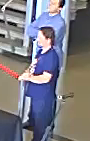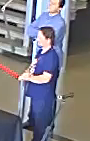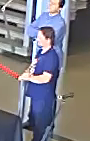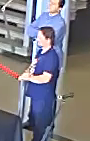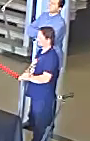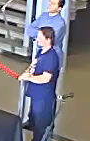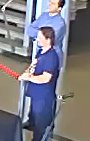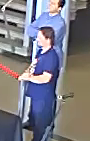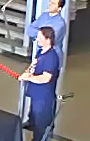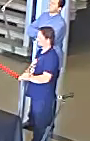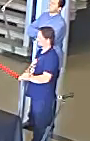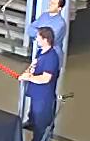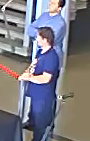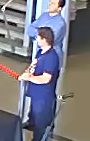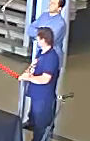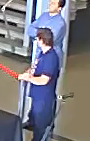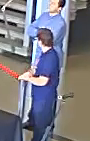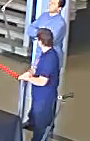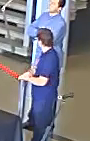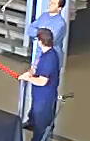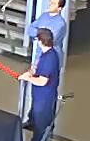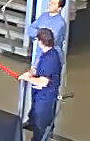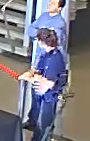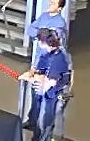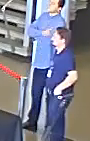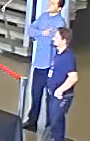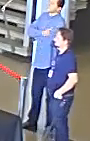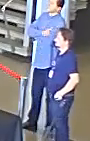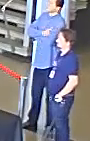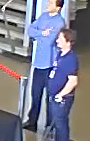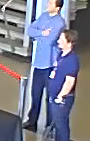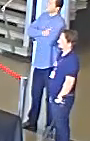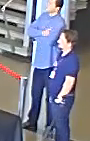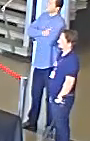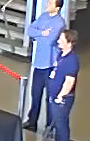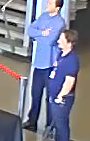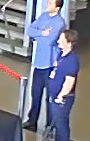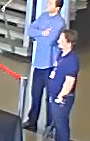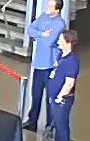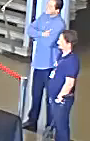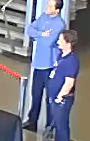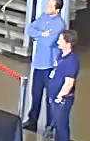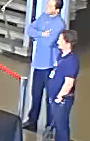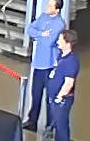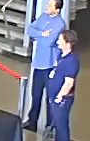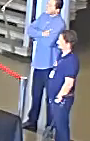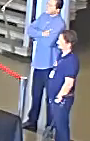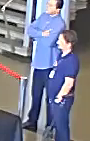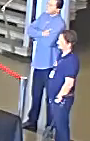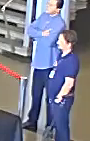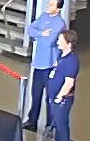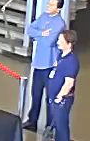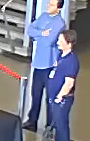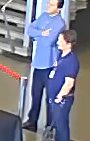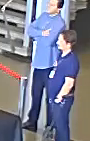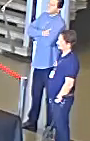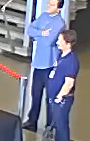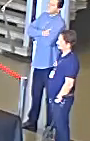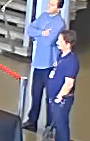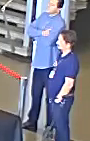ônibus da surpresa chalot chegando aqui na rodoviária de santum é é out